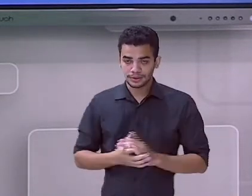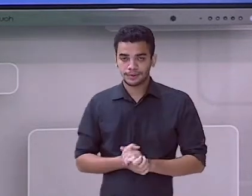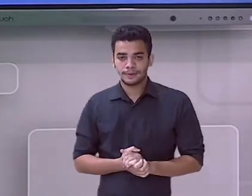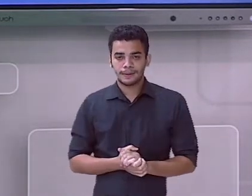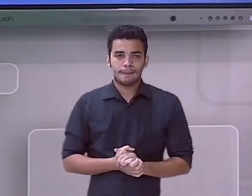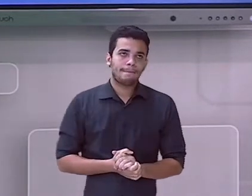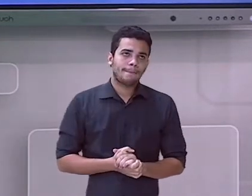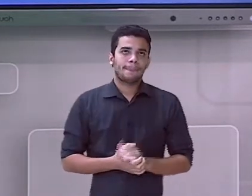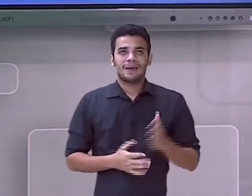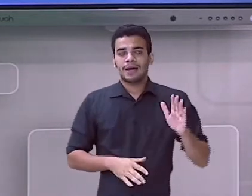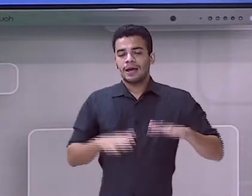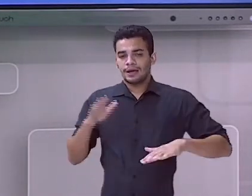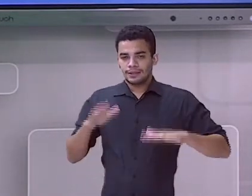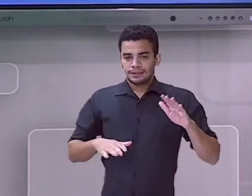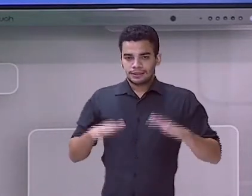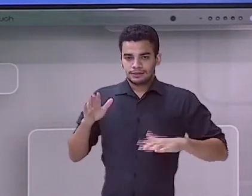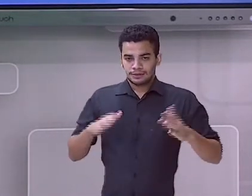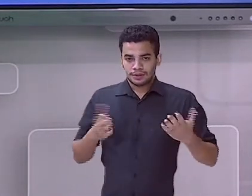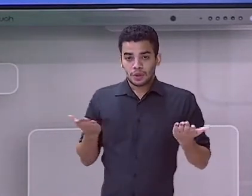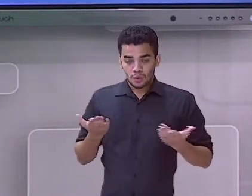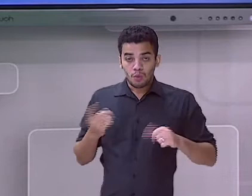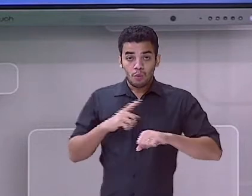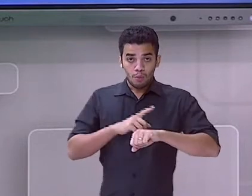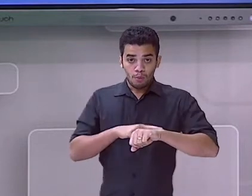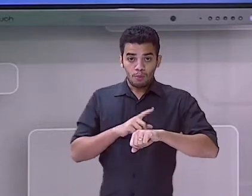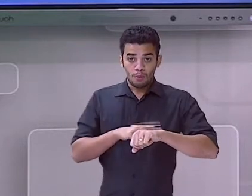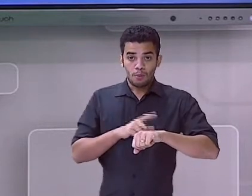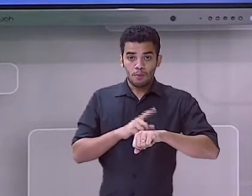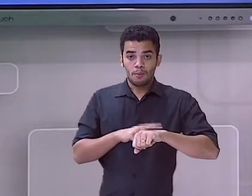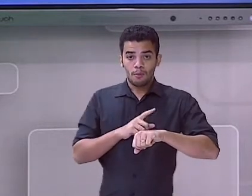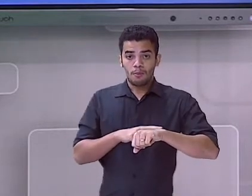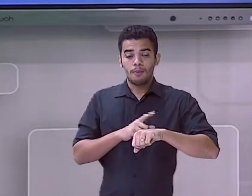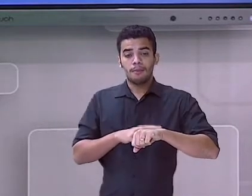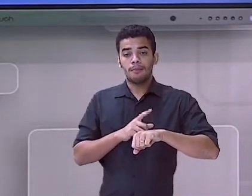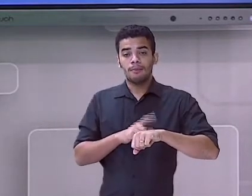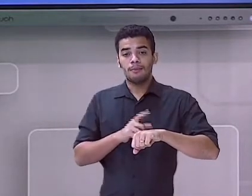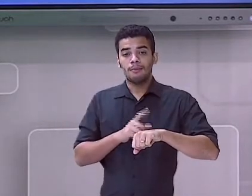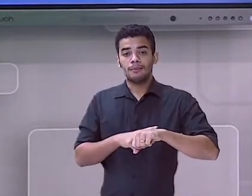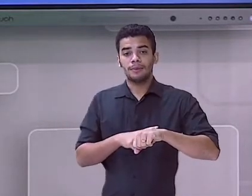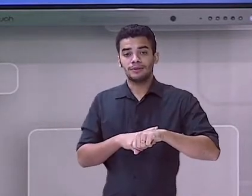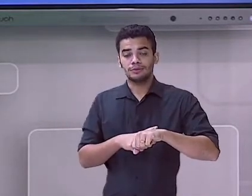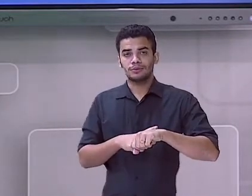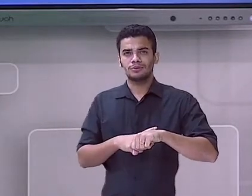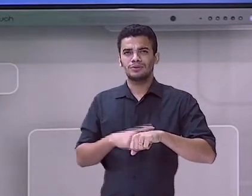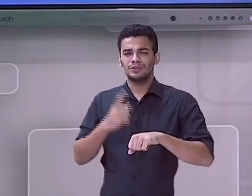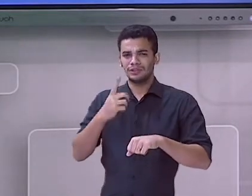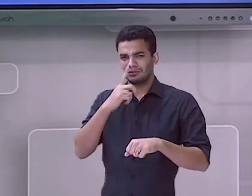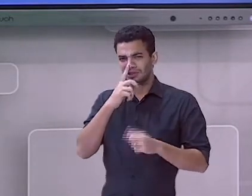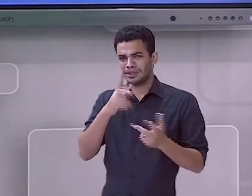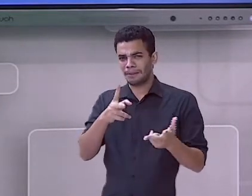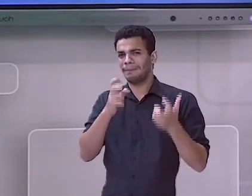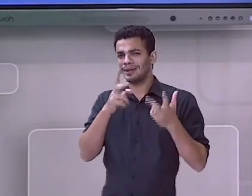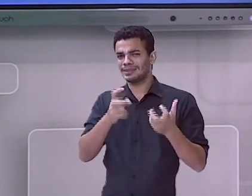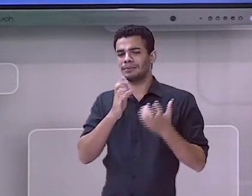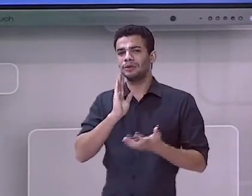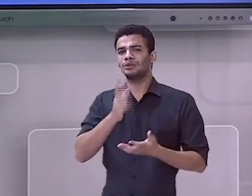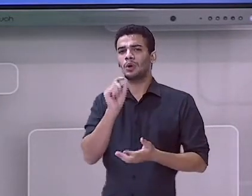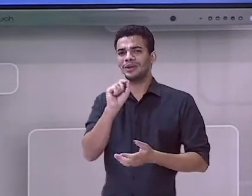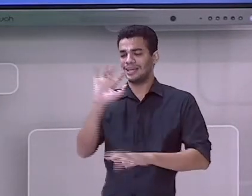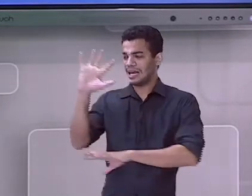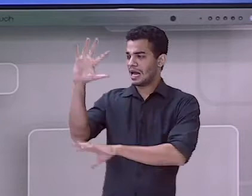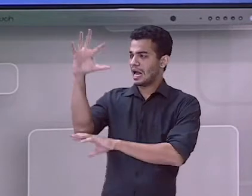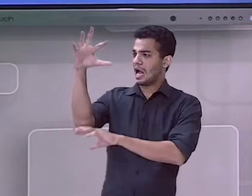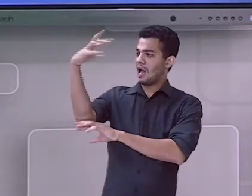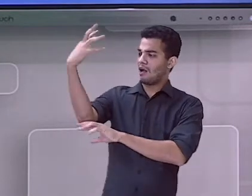vezes, nesse período que a gente vai entrar agora, a gente de longe ouve uma cigarra cantando. Aí, os antigos diziam